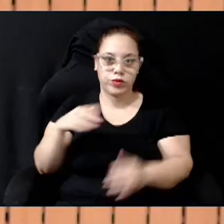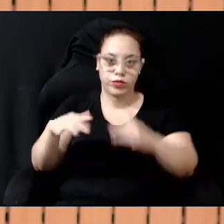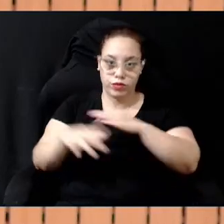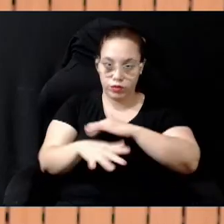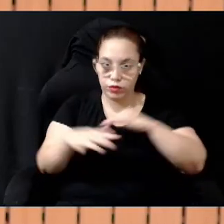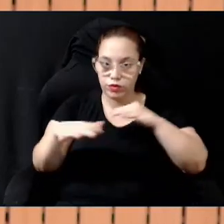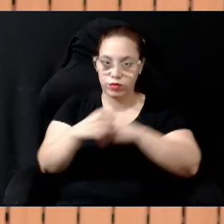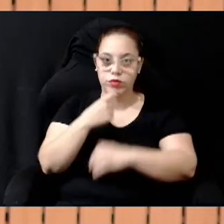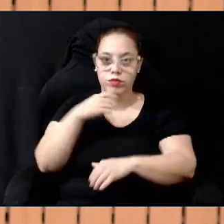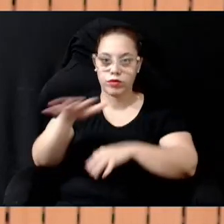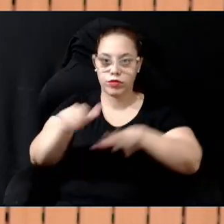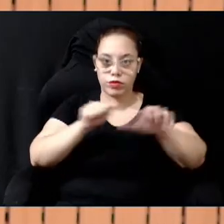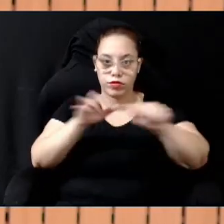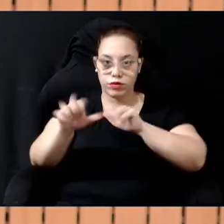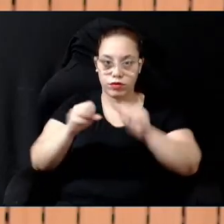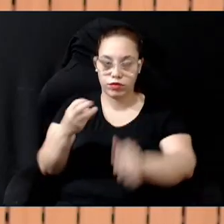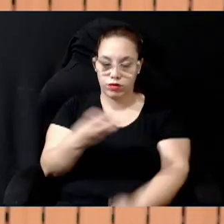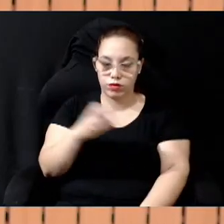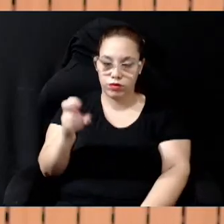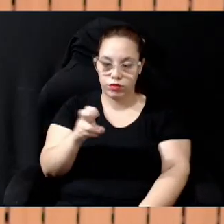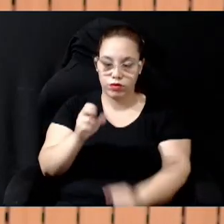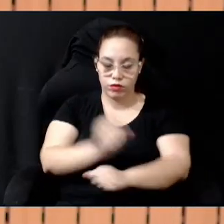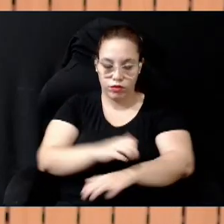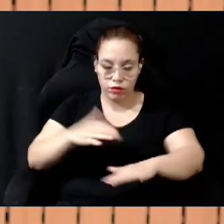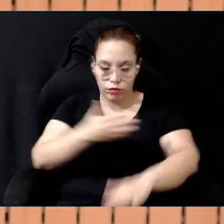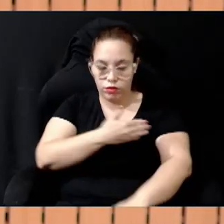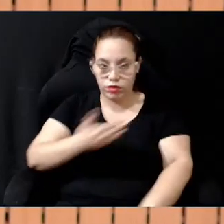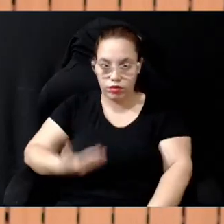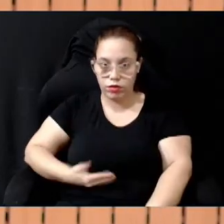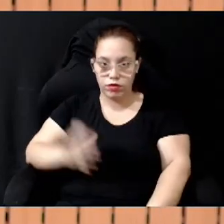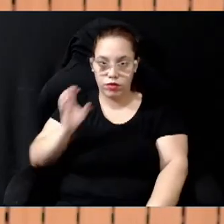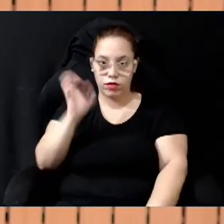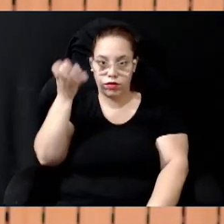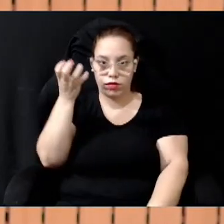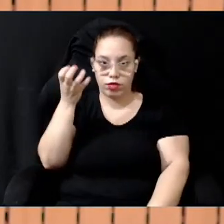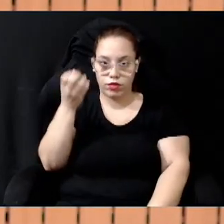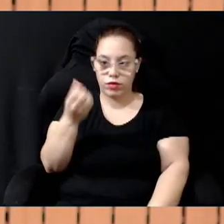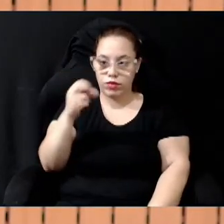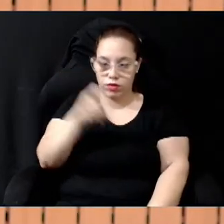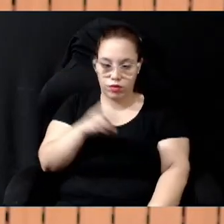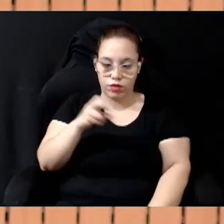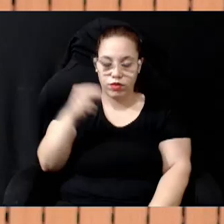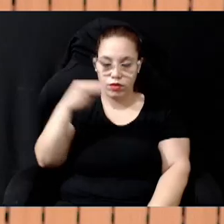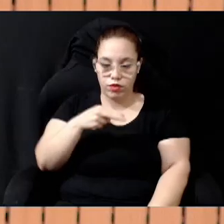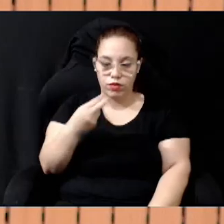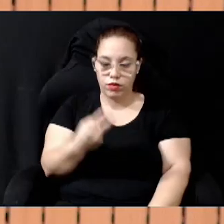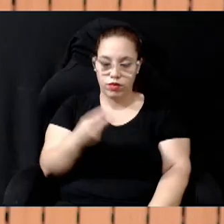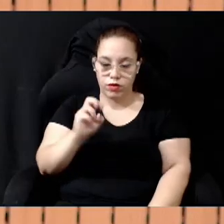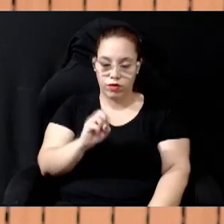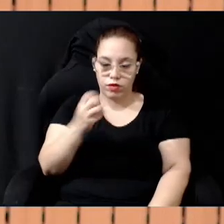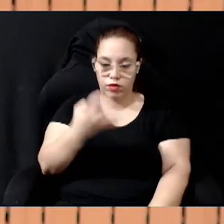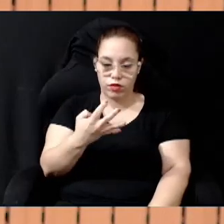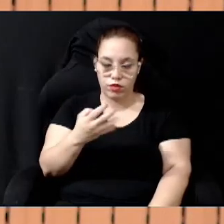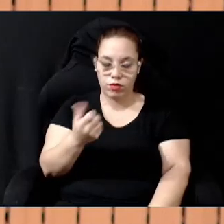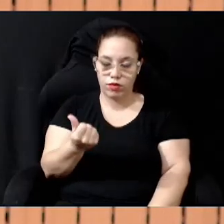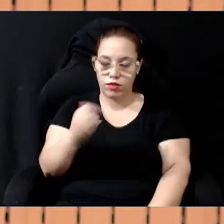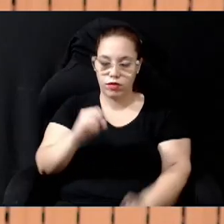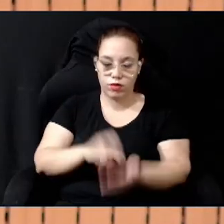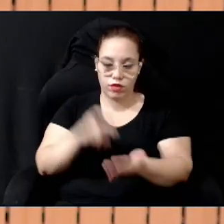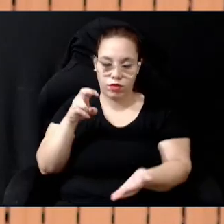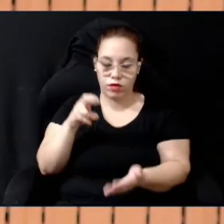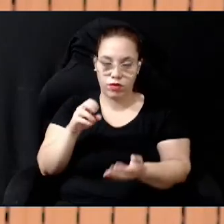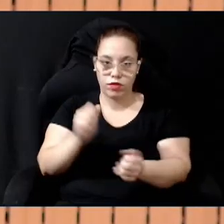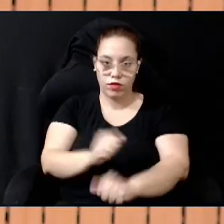convoca a 35ª audiência pública a ser realizada no dia 5 de novembro de 2024, às 10 horas, no plenário